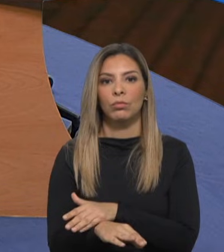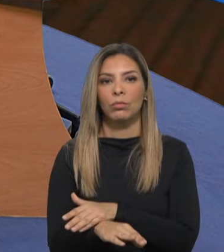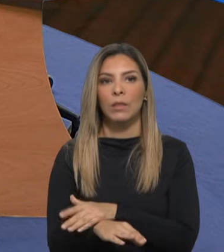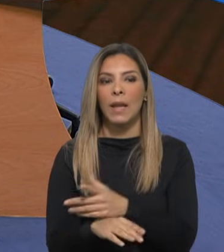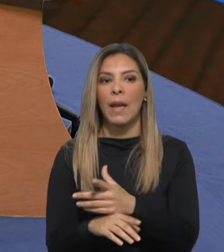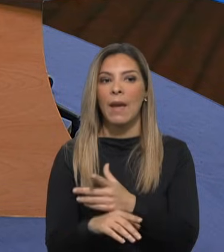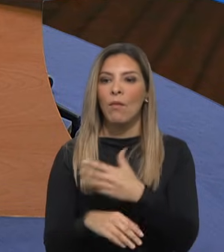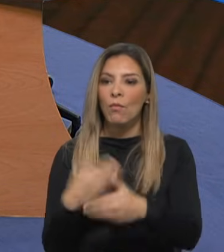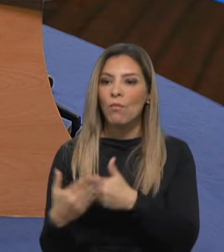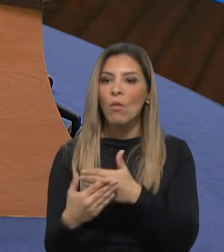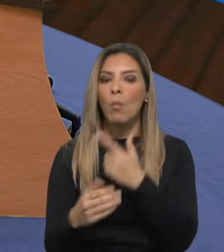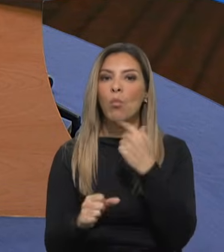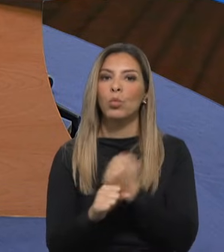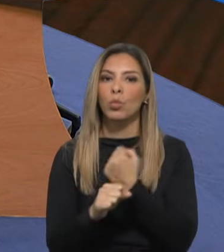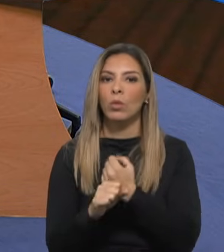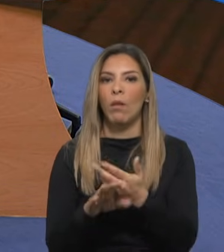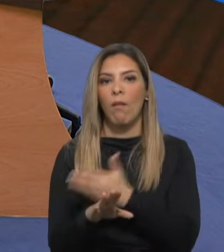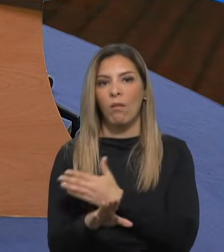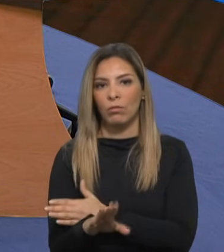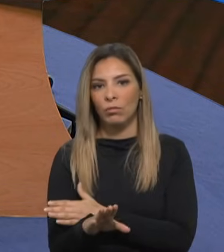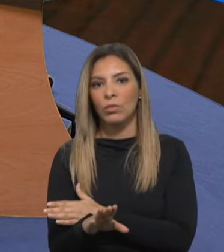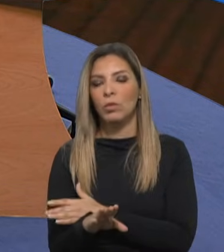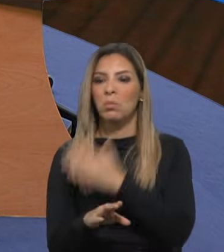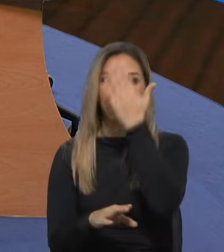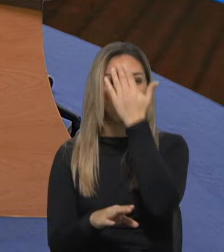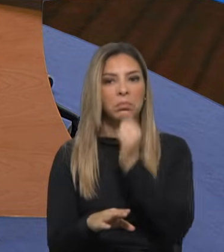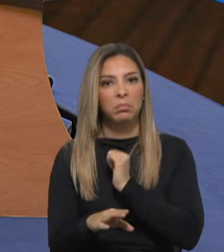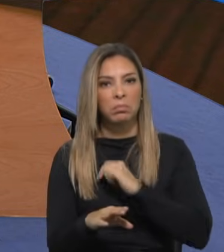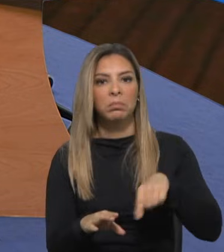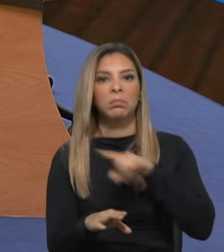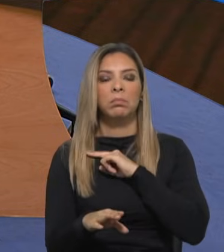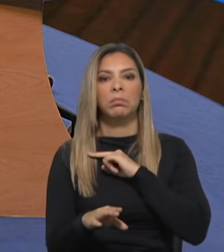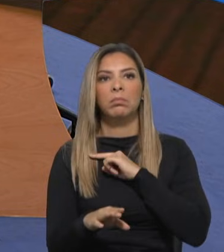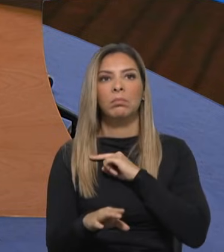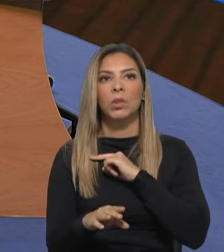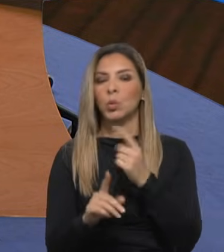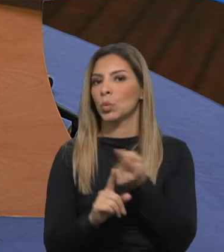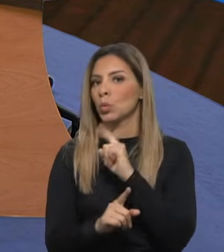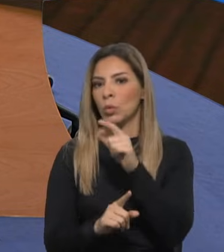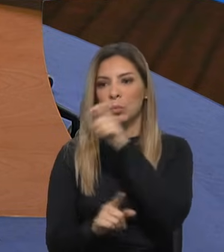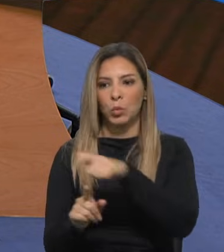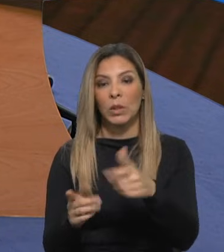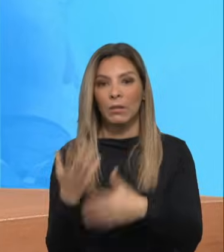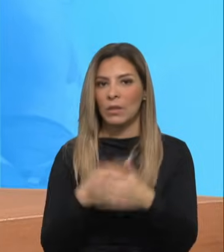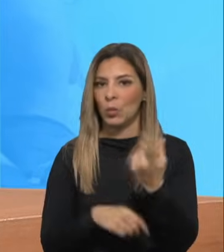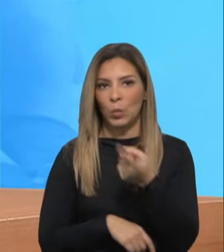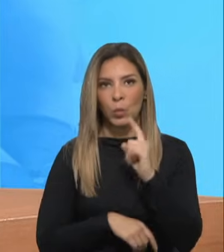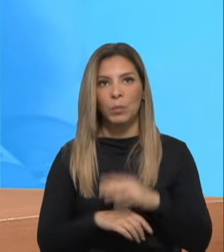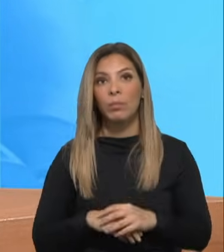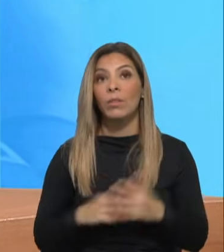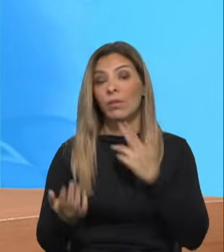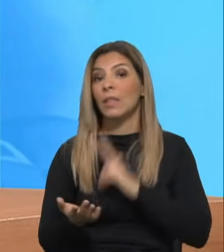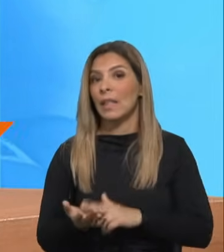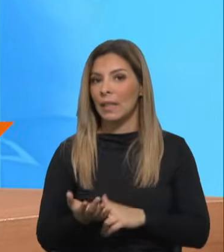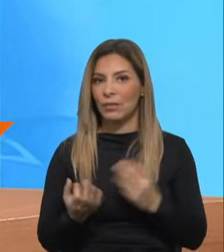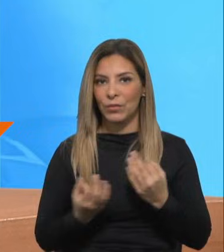desempenham a sua produtividade, uma produtividade que nós achamos que não é a das pessoas com deficiência. Sim, a verdade é que nós